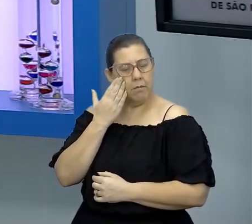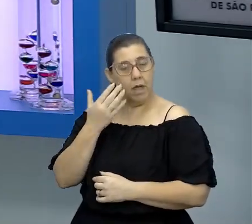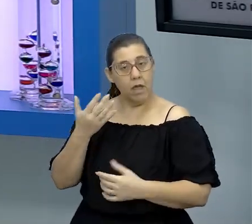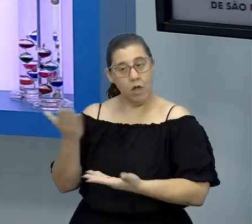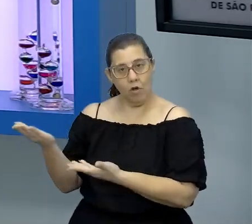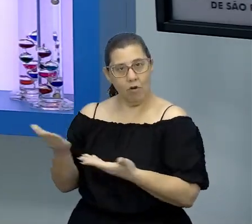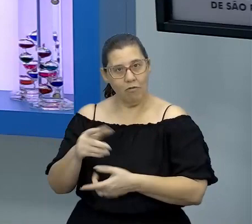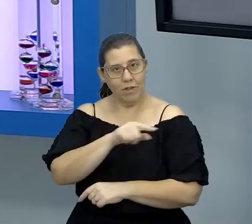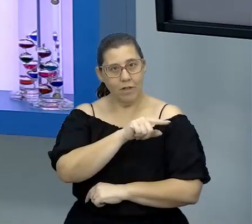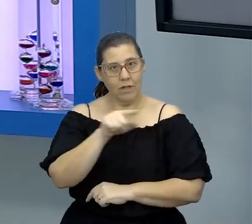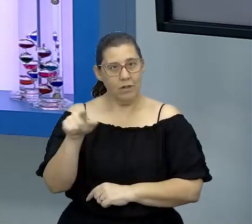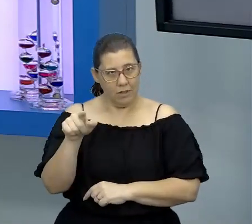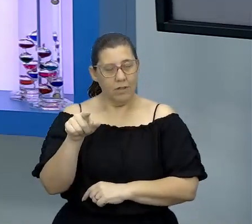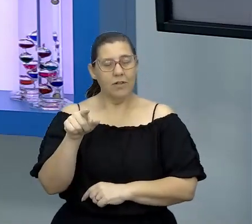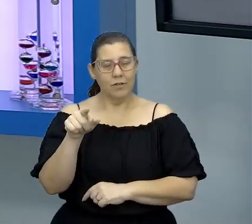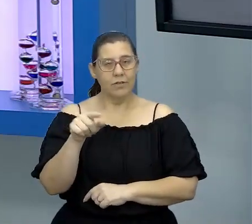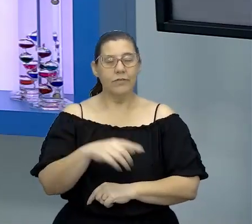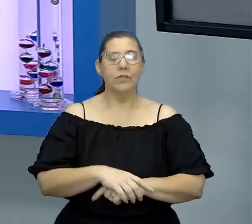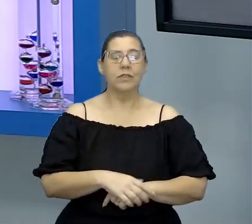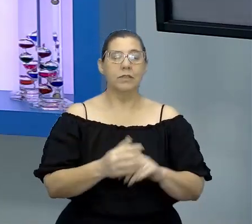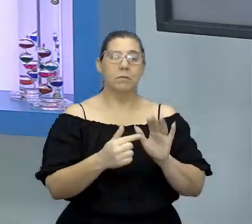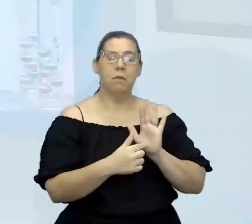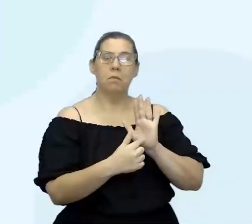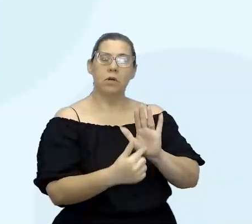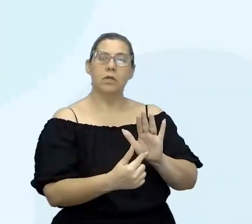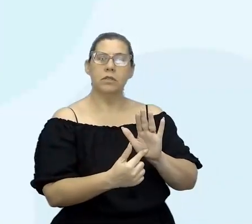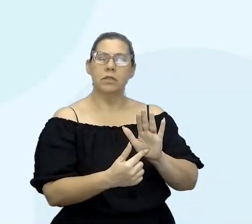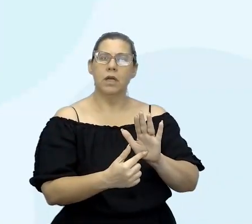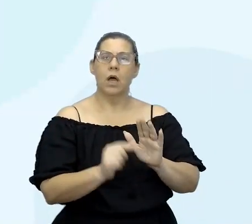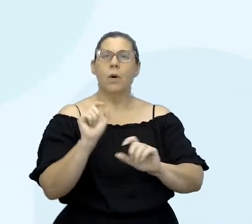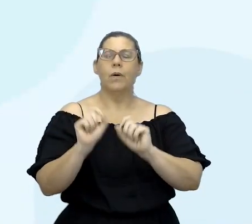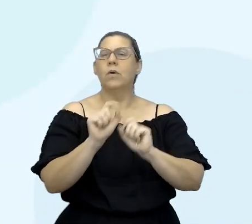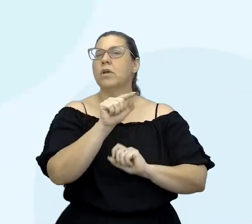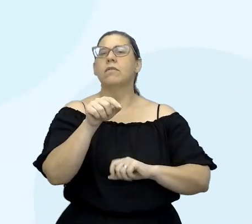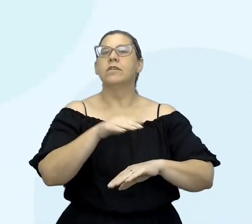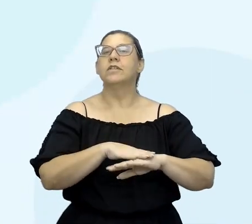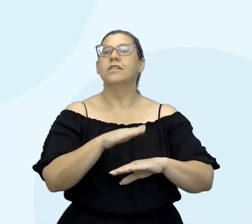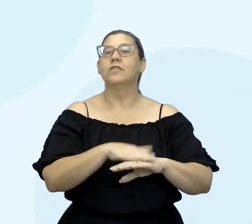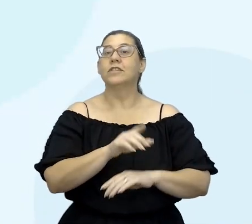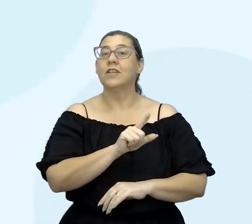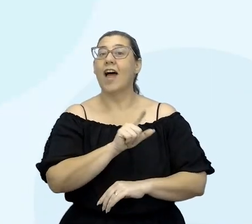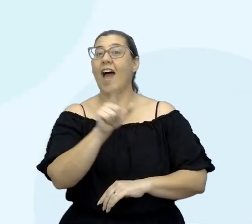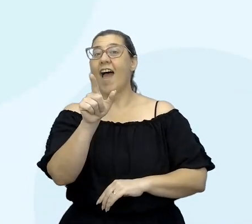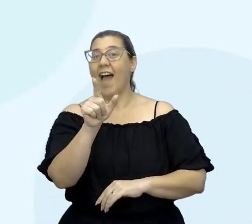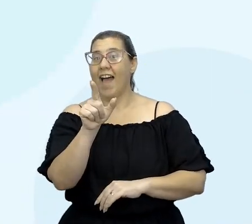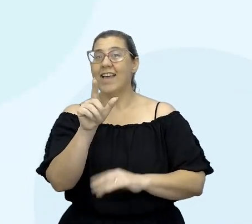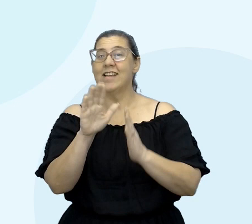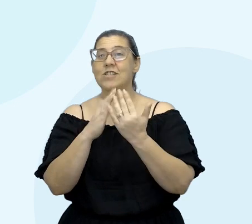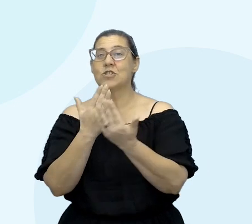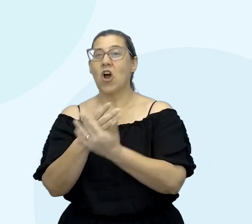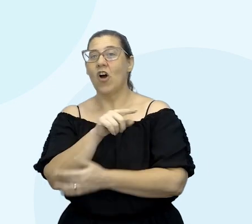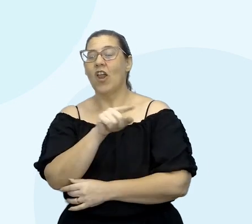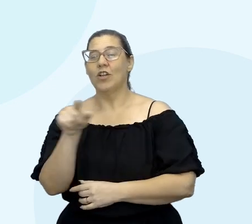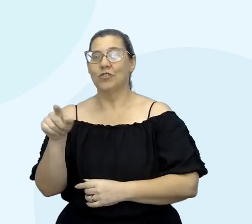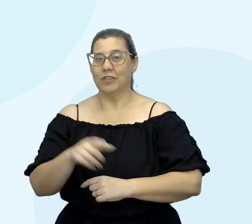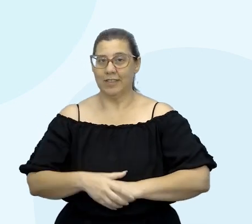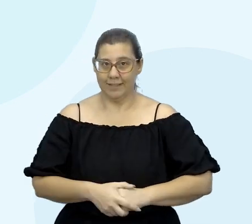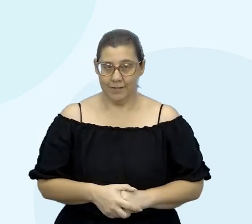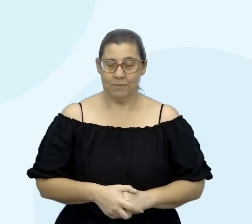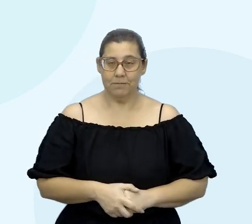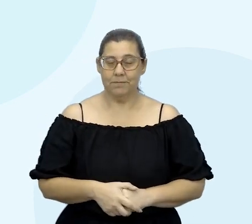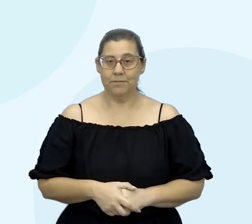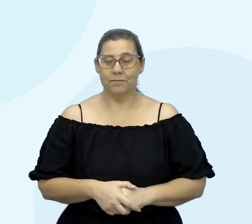convite para vocês, estarem mostrando o que vocês estão fazendo aí na sua escola, tá?